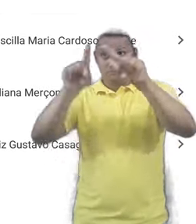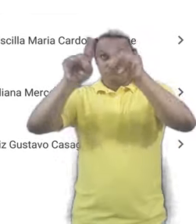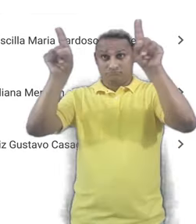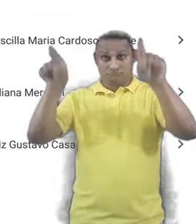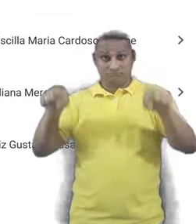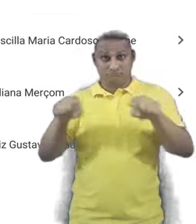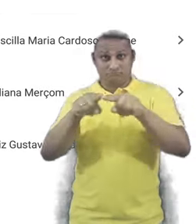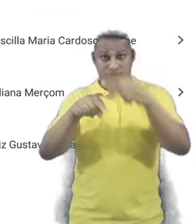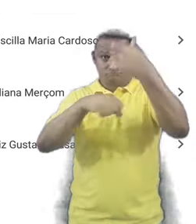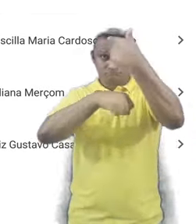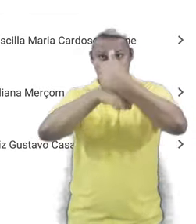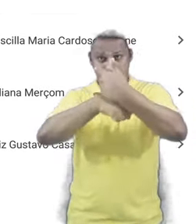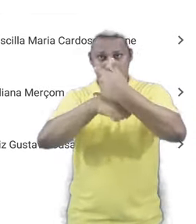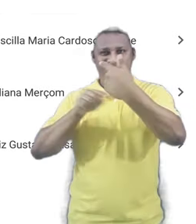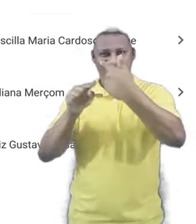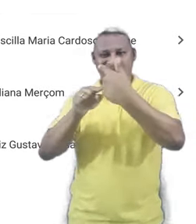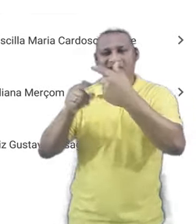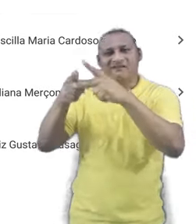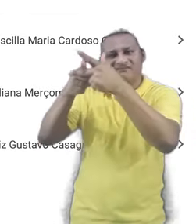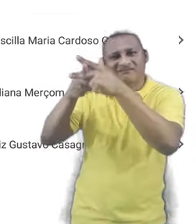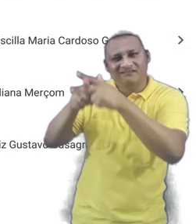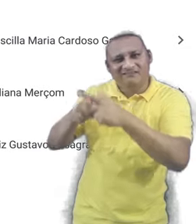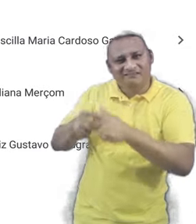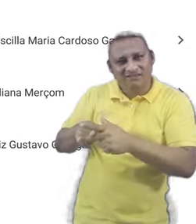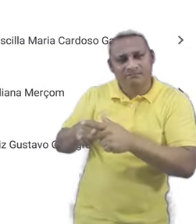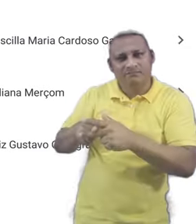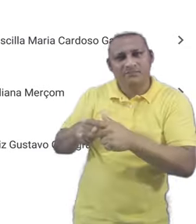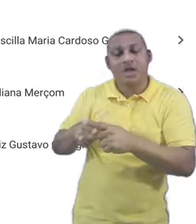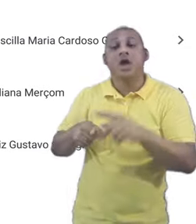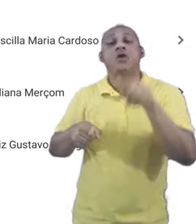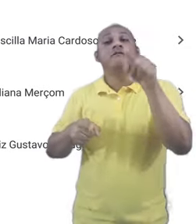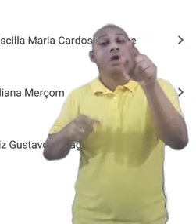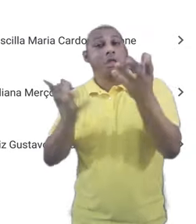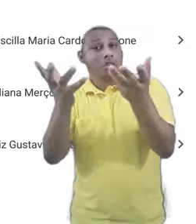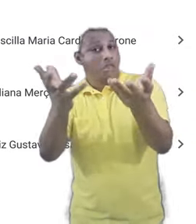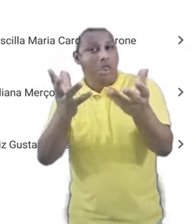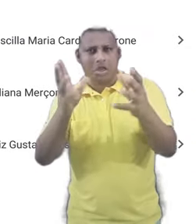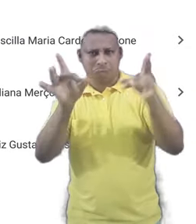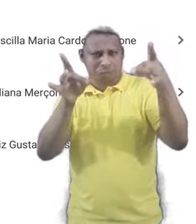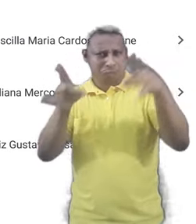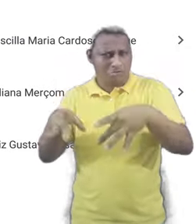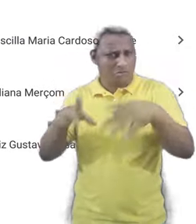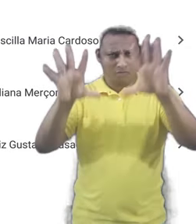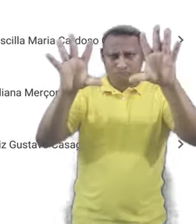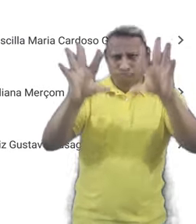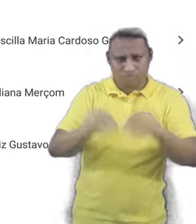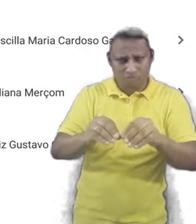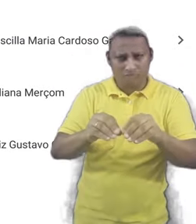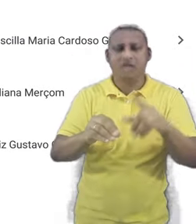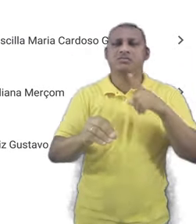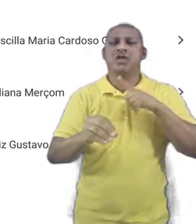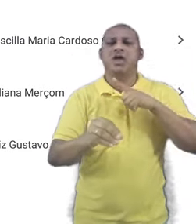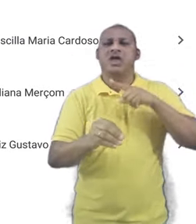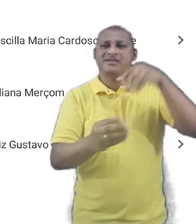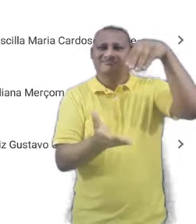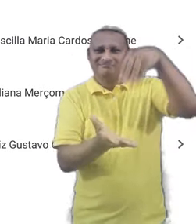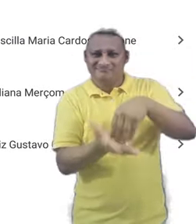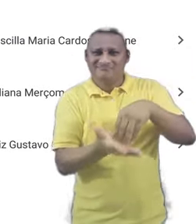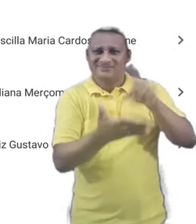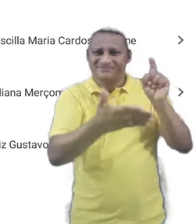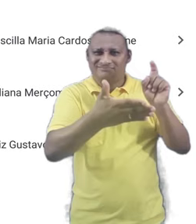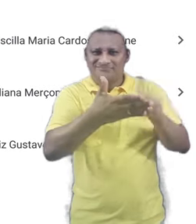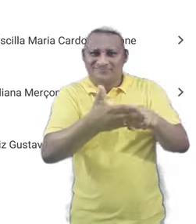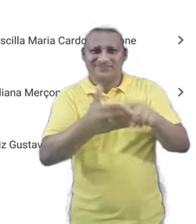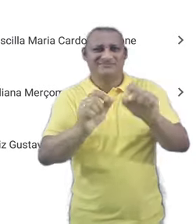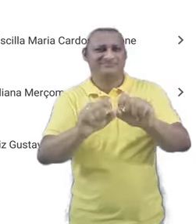parte inferior da sua visualização para sair da reunião clicamos não ícone no centro da